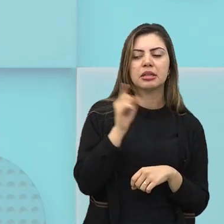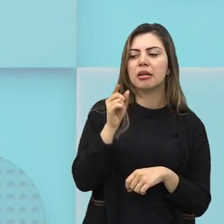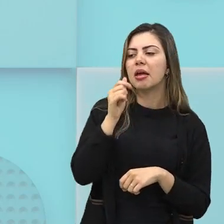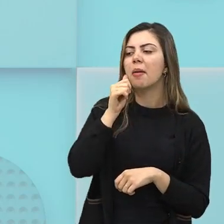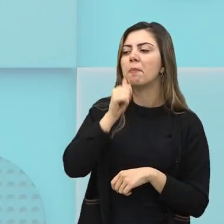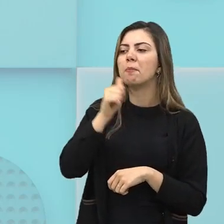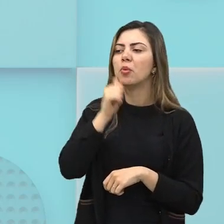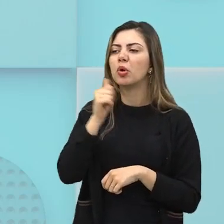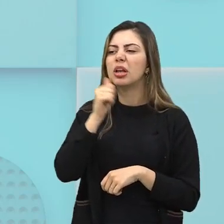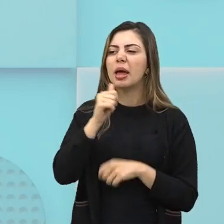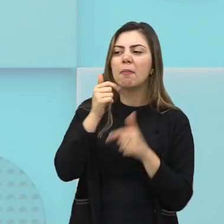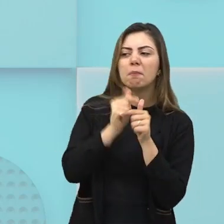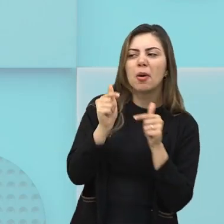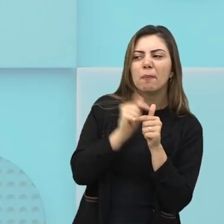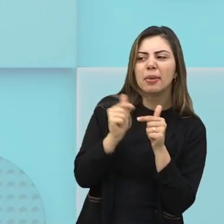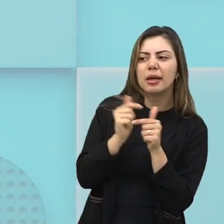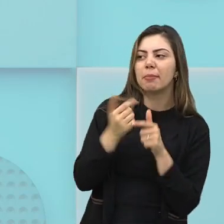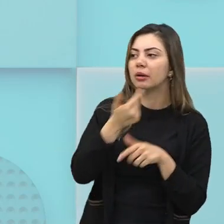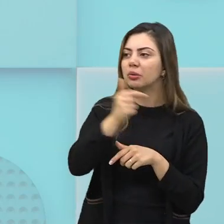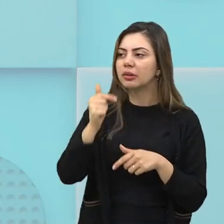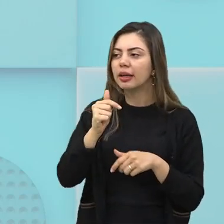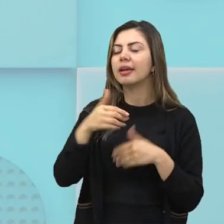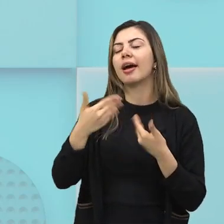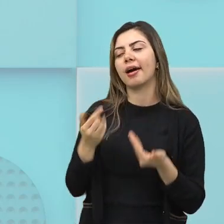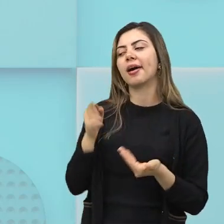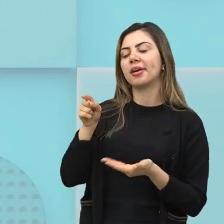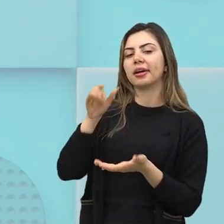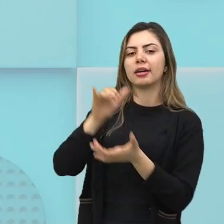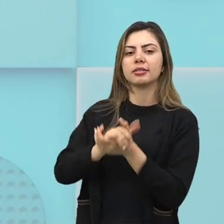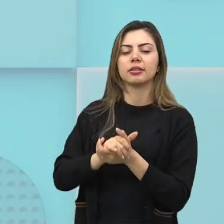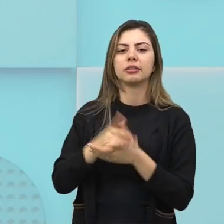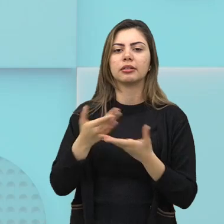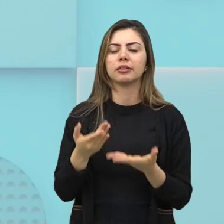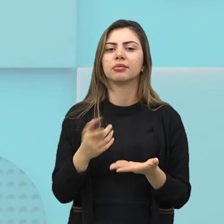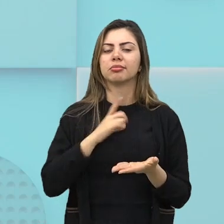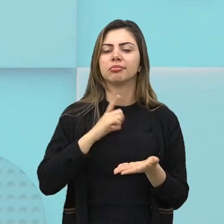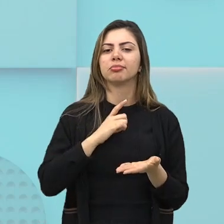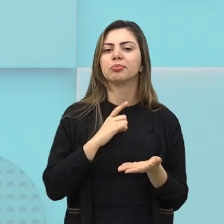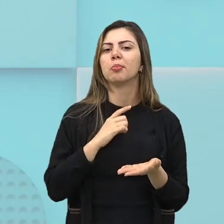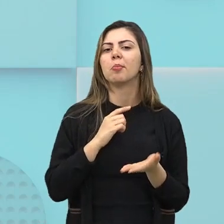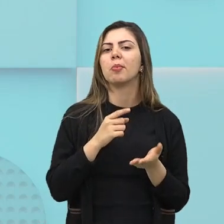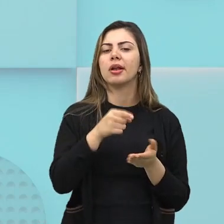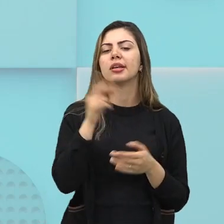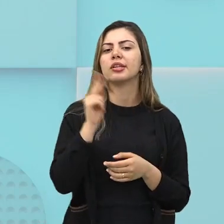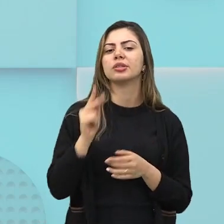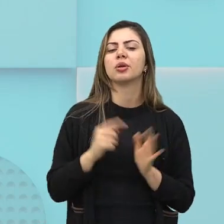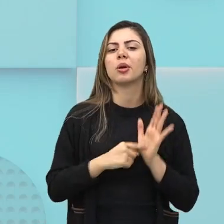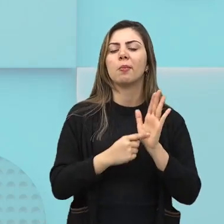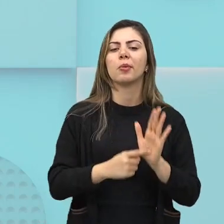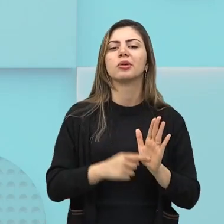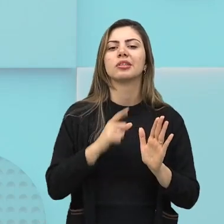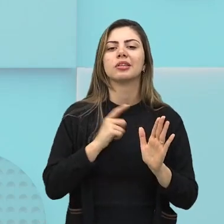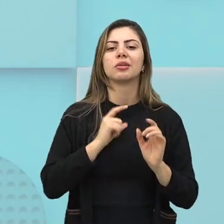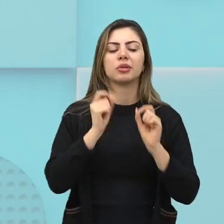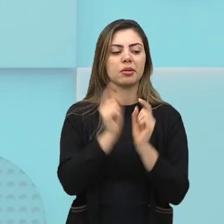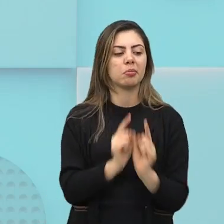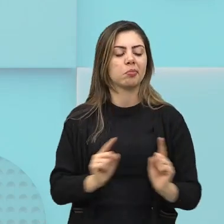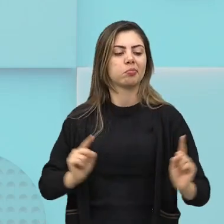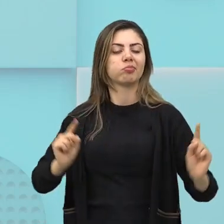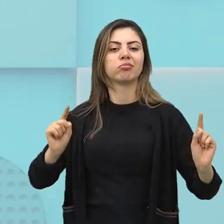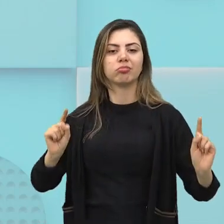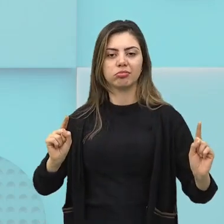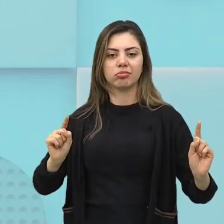reflete esse distanciamento emocional entre o casal e reflete a